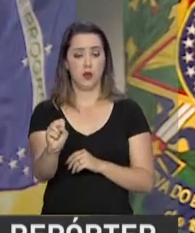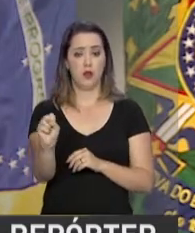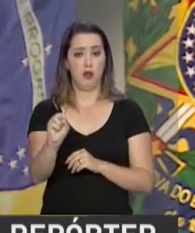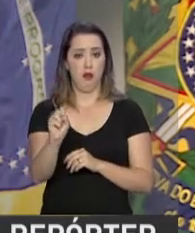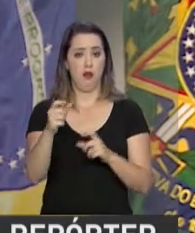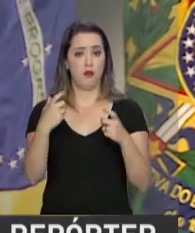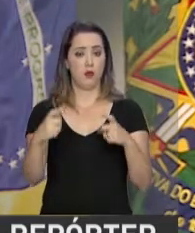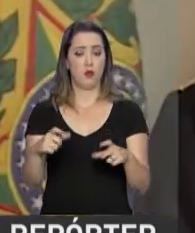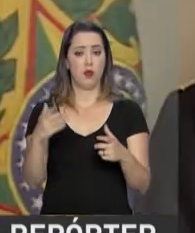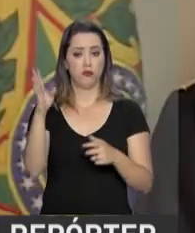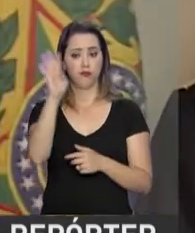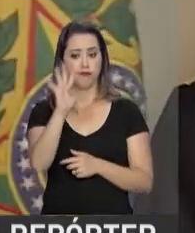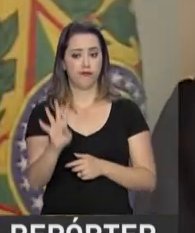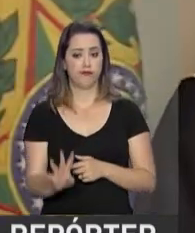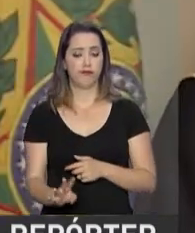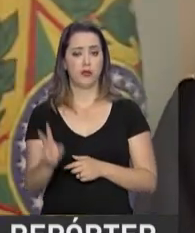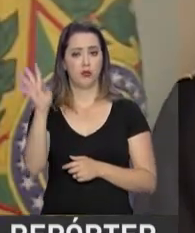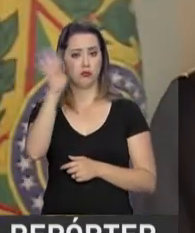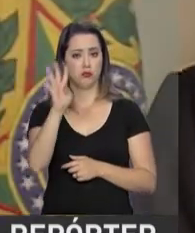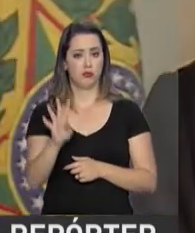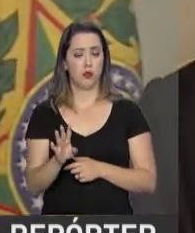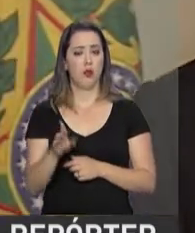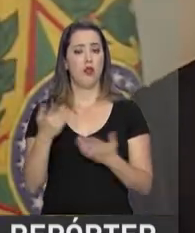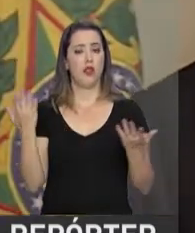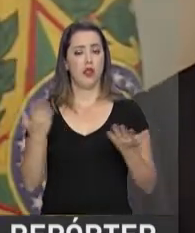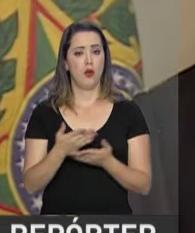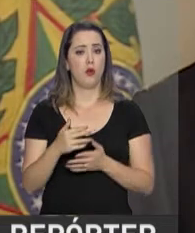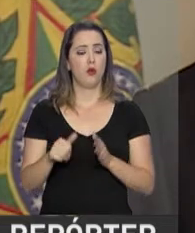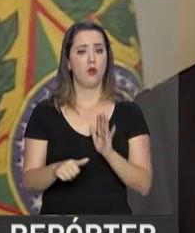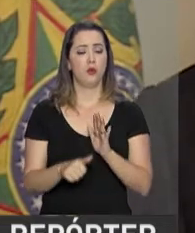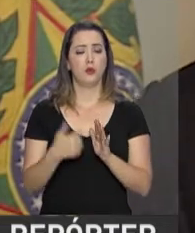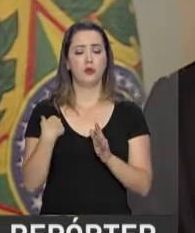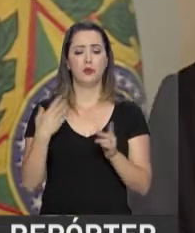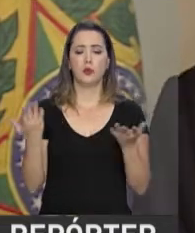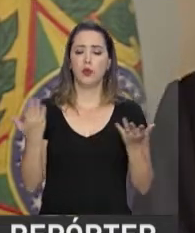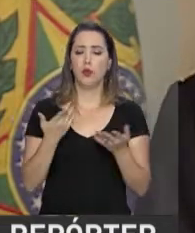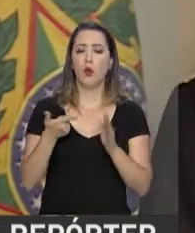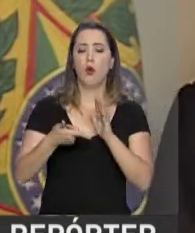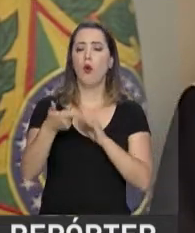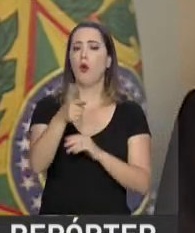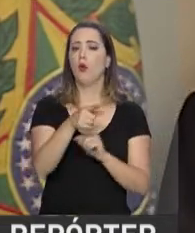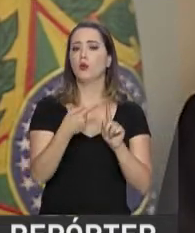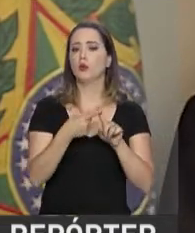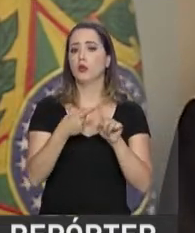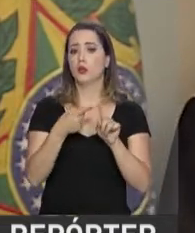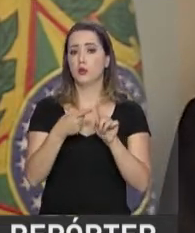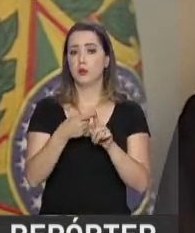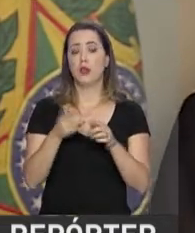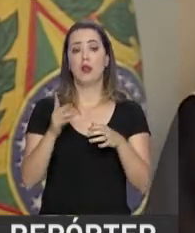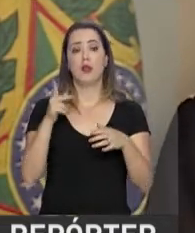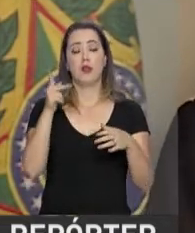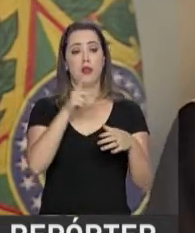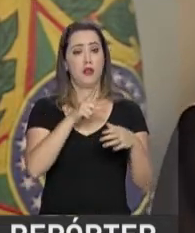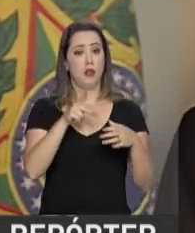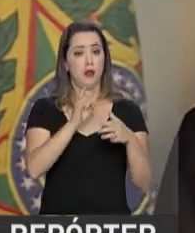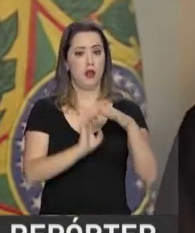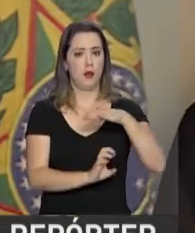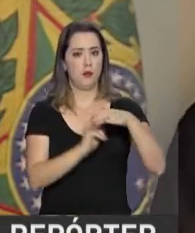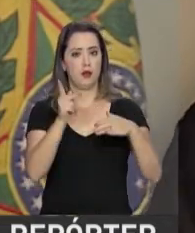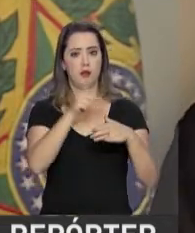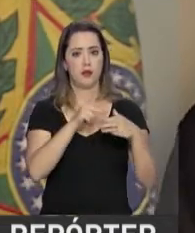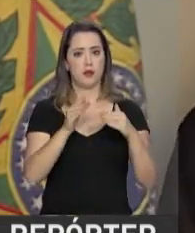está em segundo lugar outra boa notícia é que a petrobras bateu recorde 312 bilhões e 500 milhões